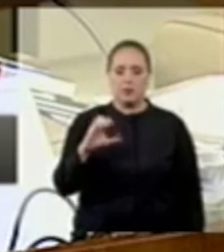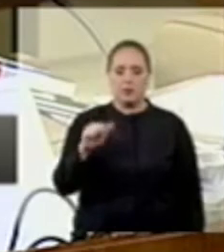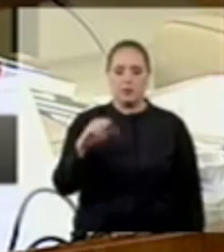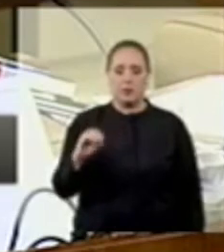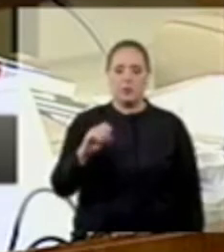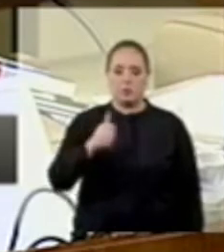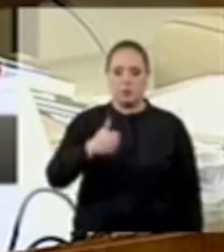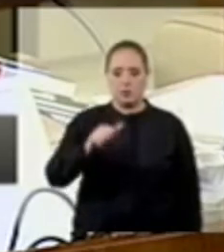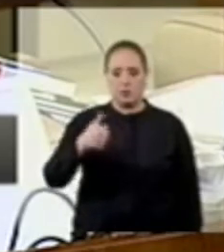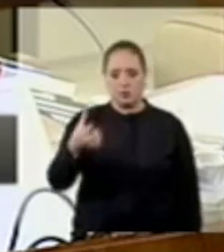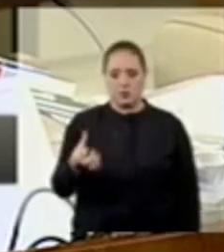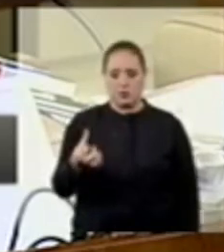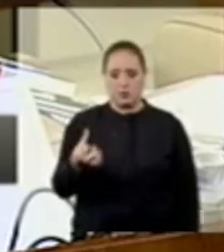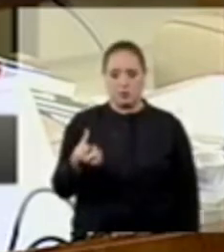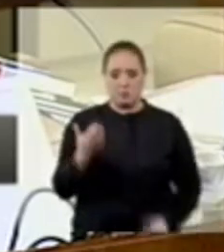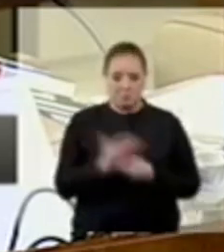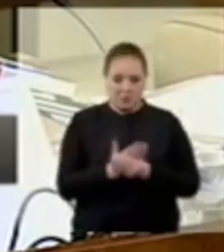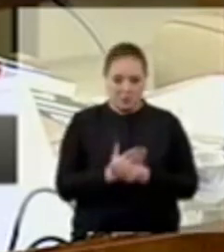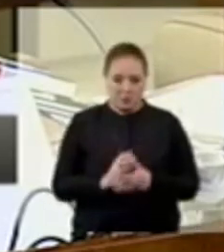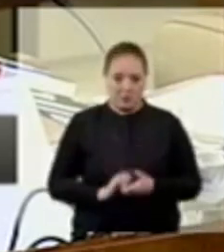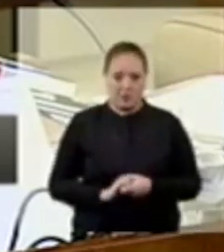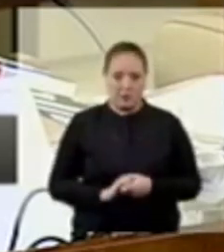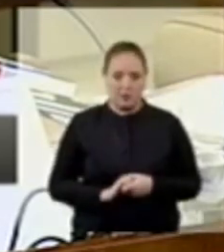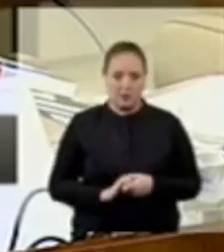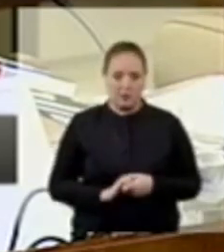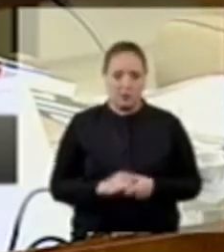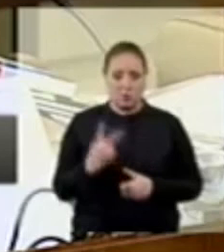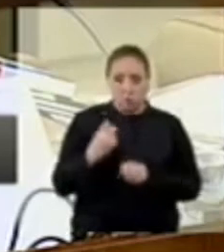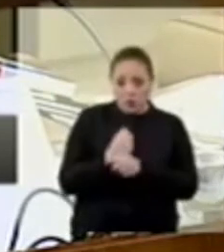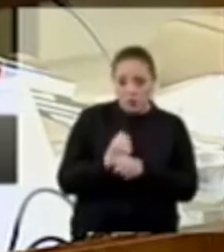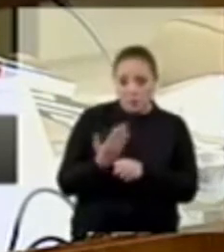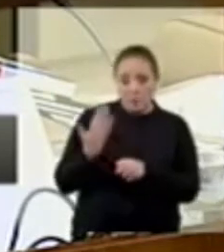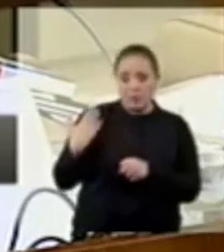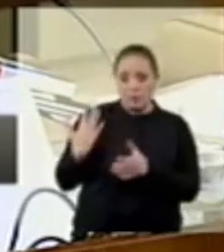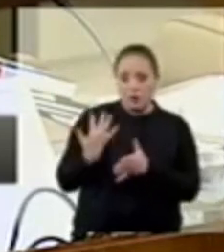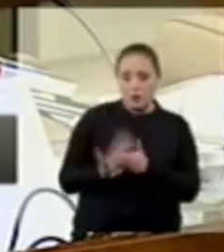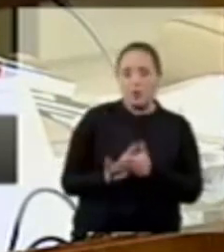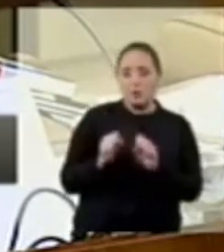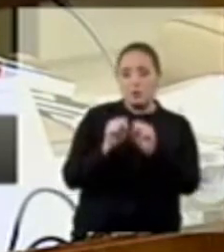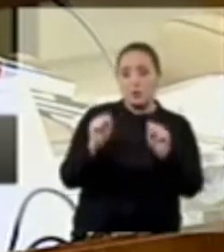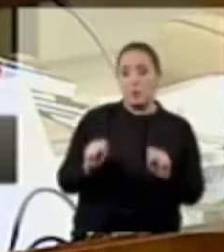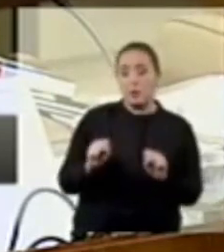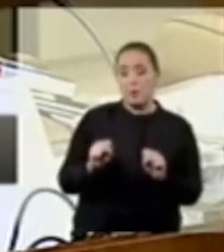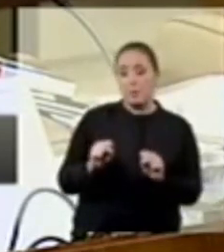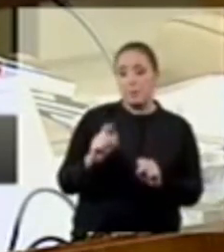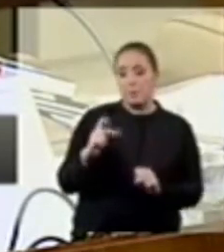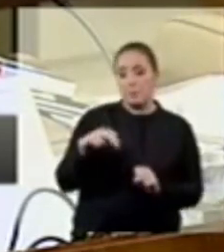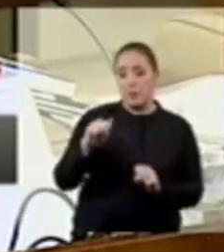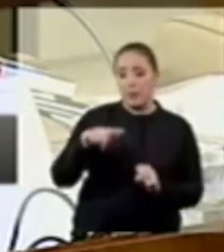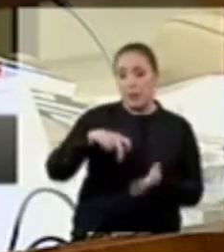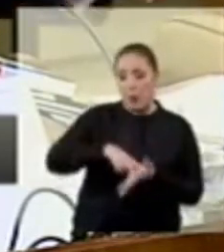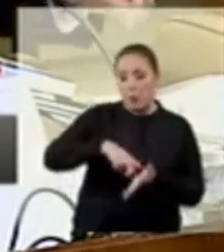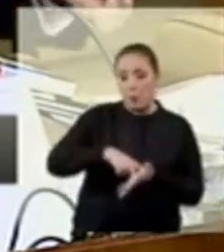116 casos nos últimos dois anos o sistema penal que